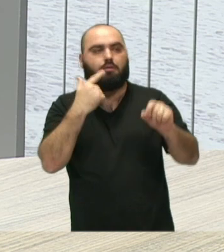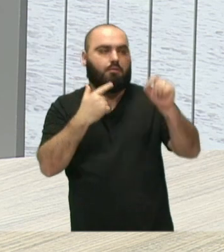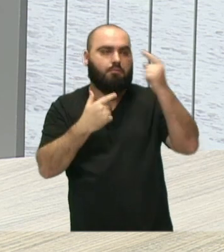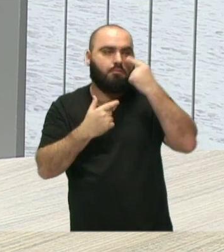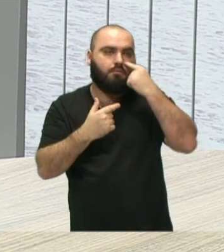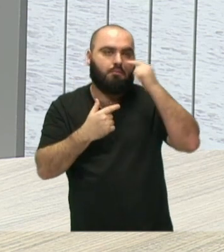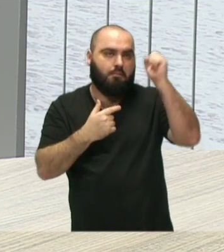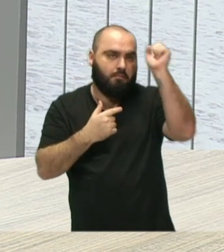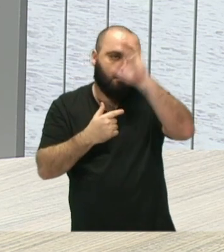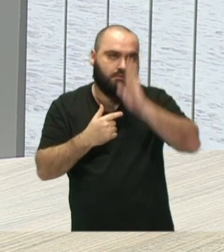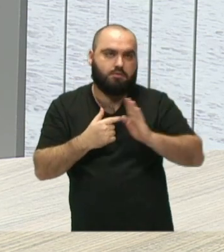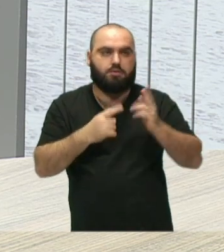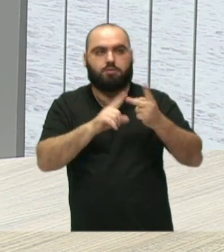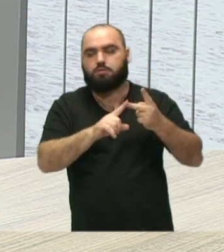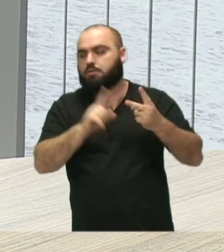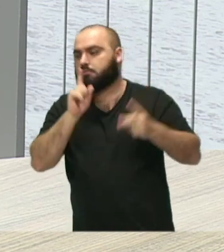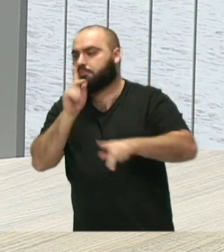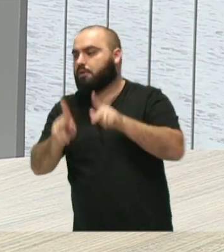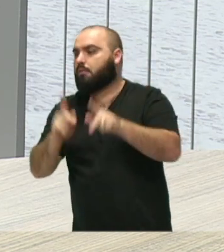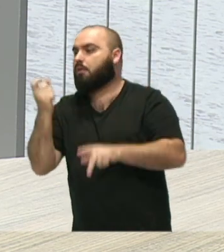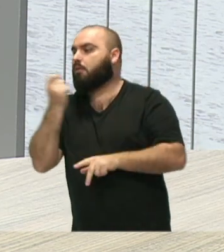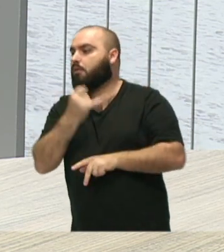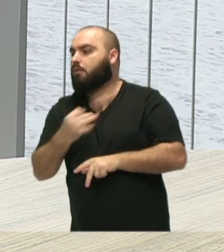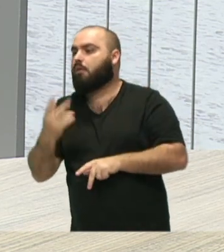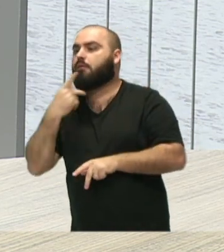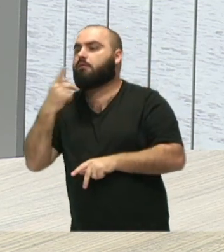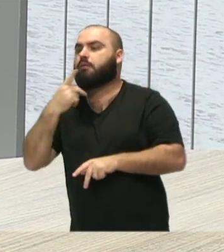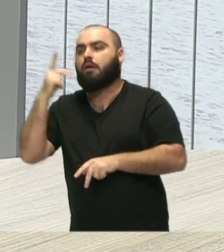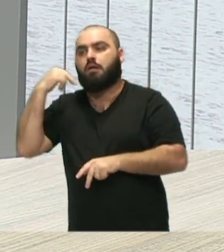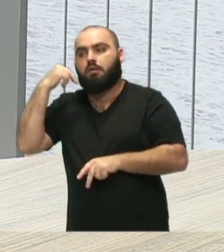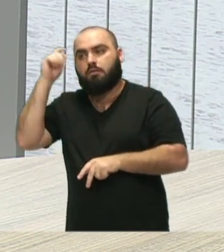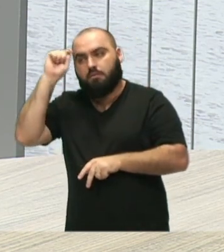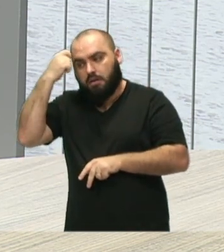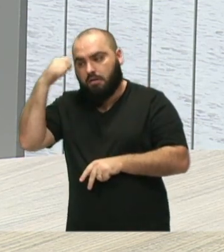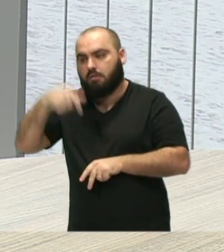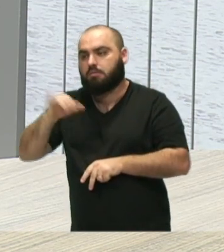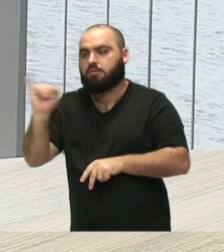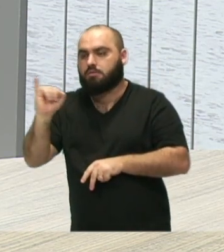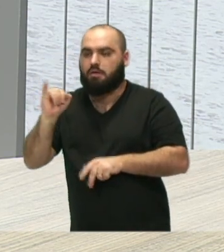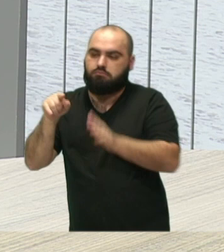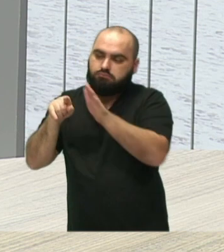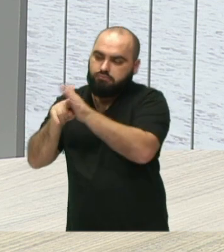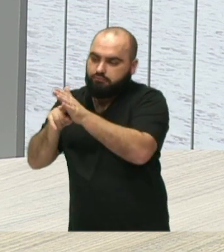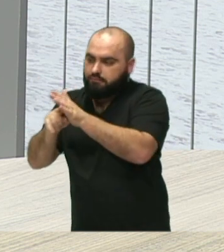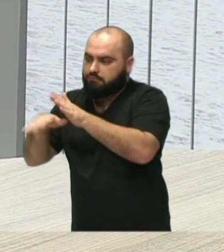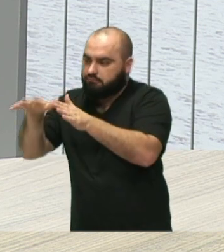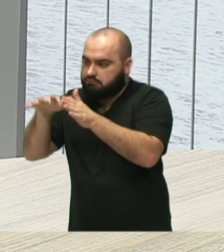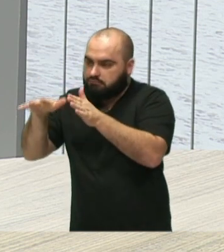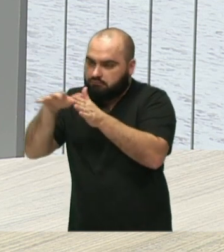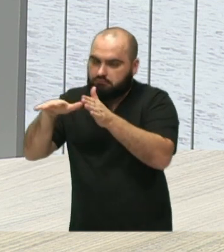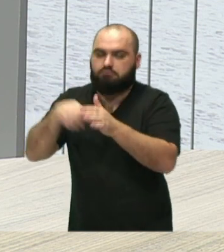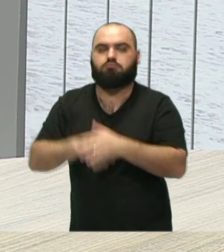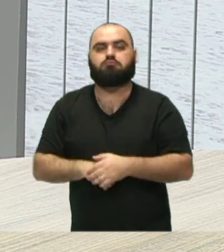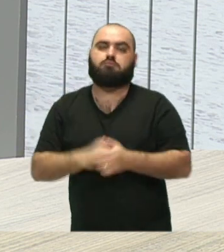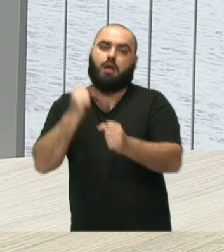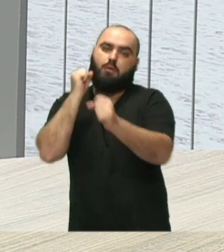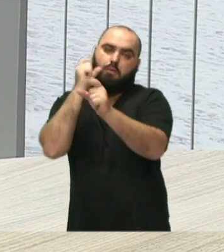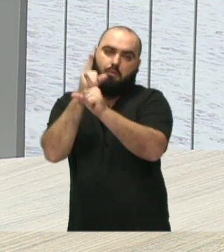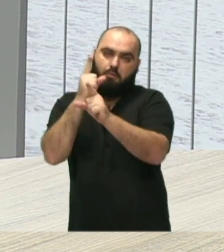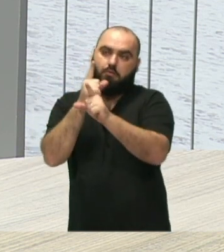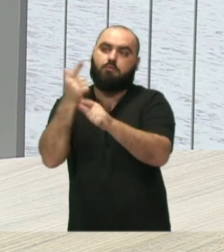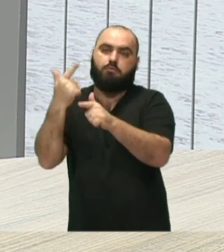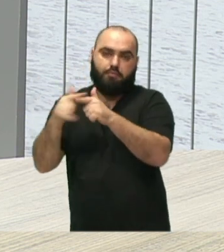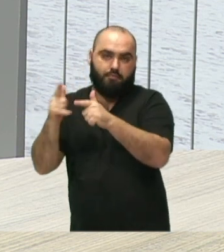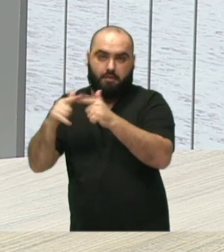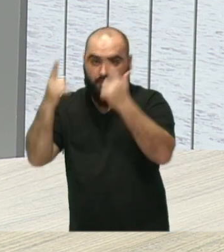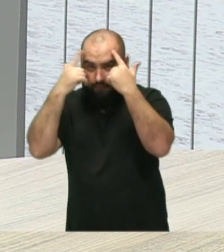Brasil, com a quantidade de população que se autodeclara negra em Itajaí e faz o diagnóstico local. A gente encontra os casos grandes